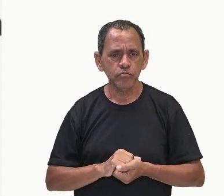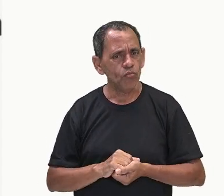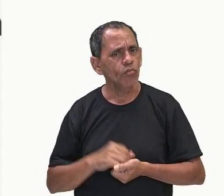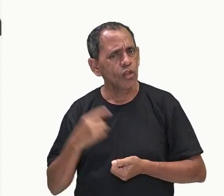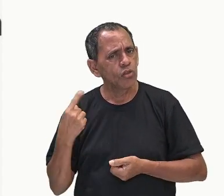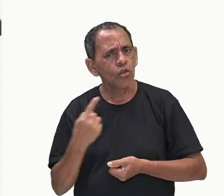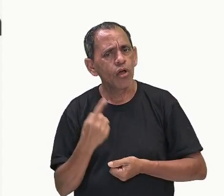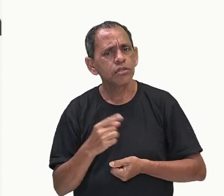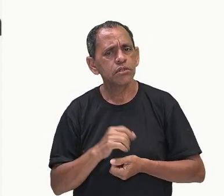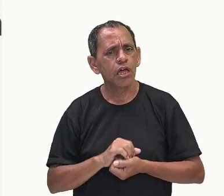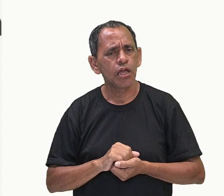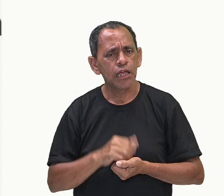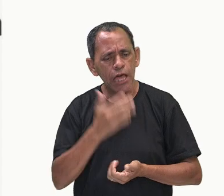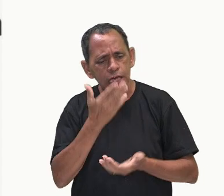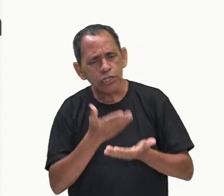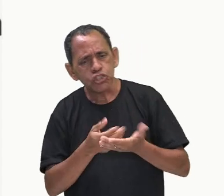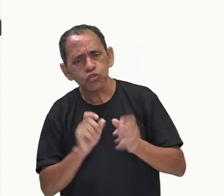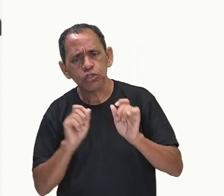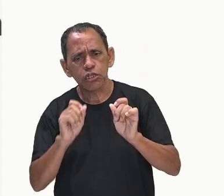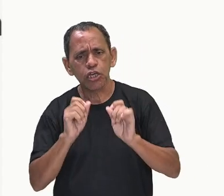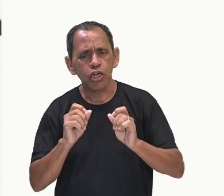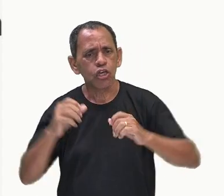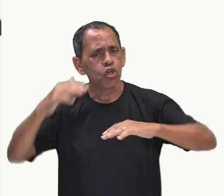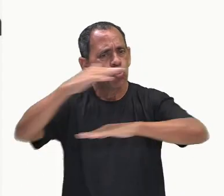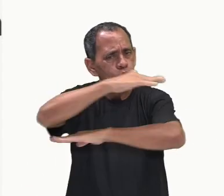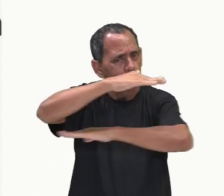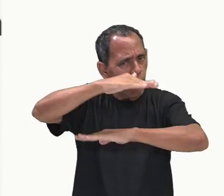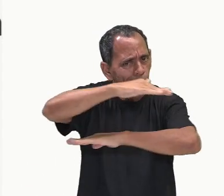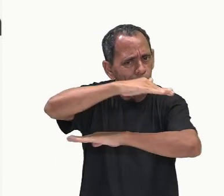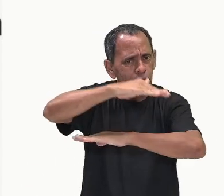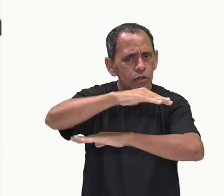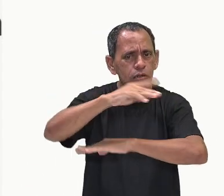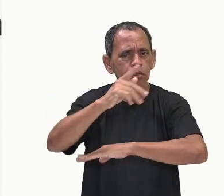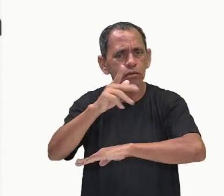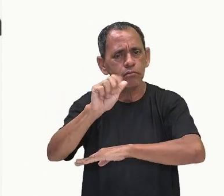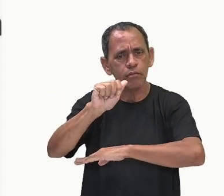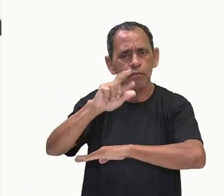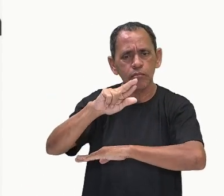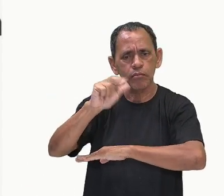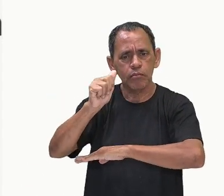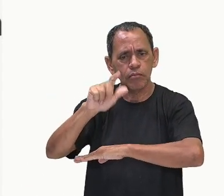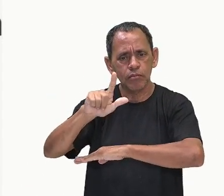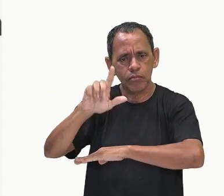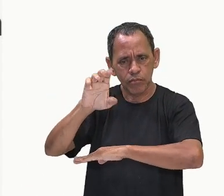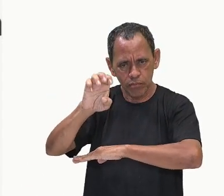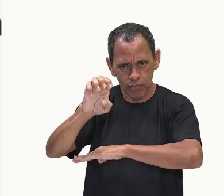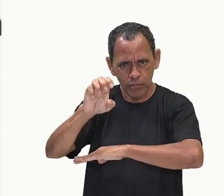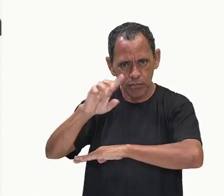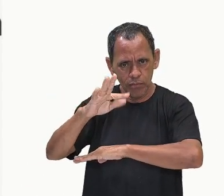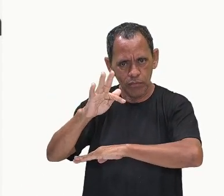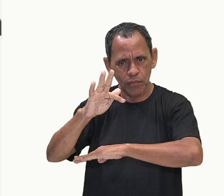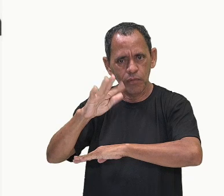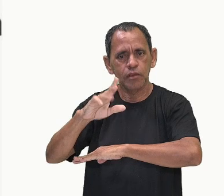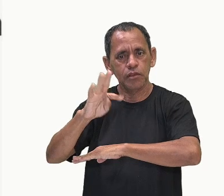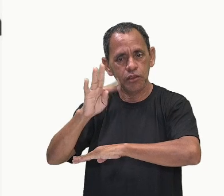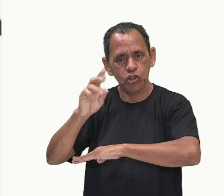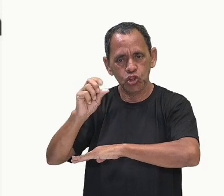considera então esses dois planos paralelos, tá bom? E todo o conjunto de pontos que vão